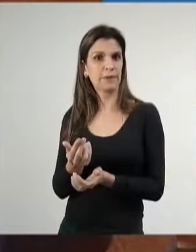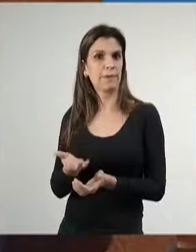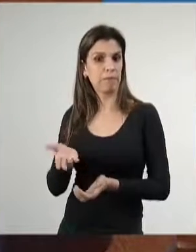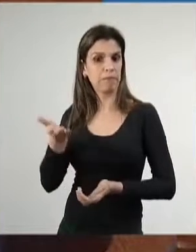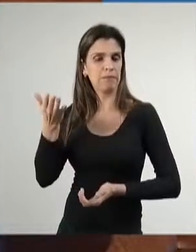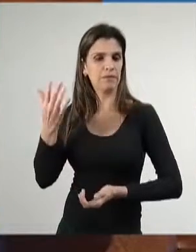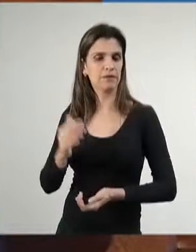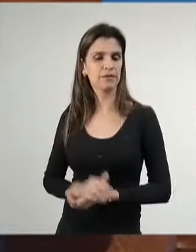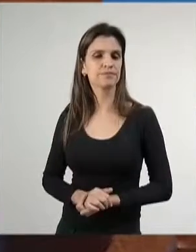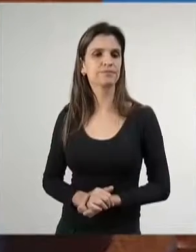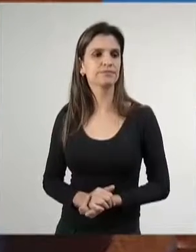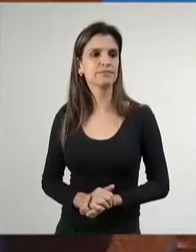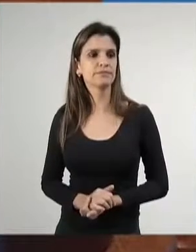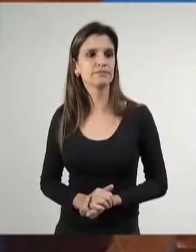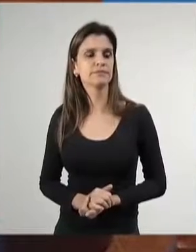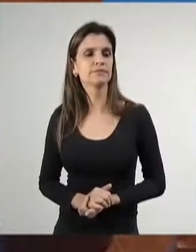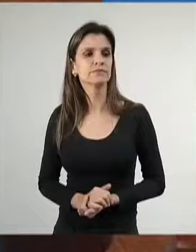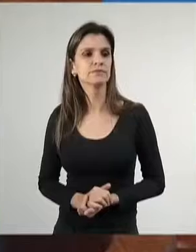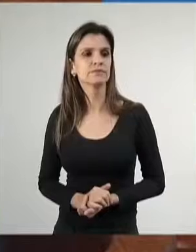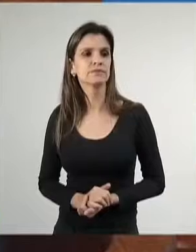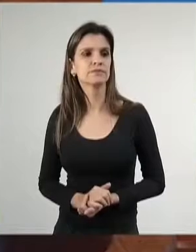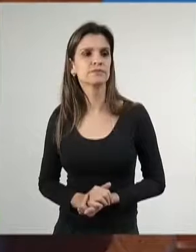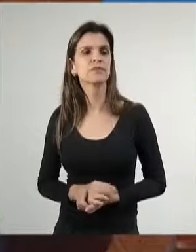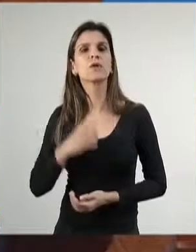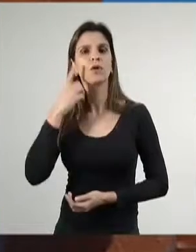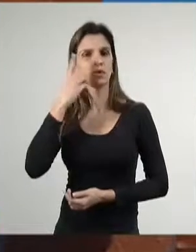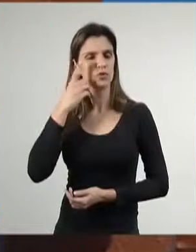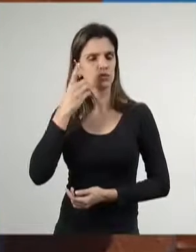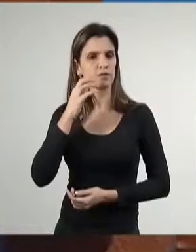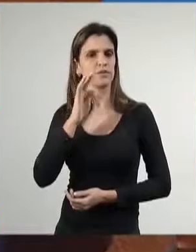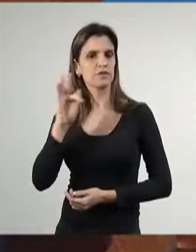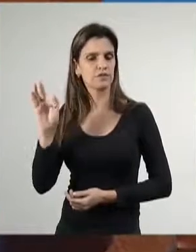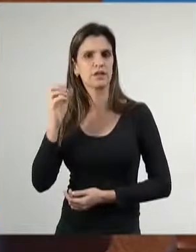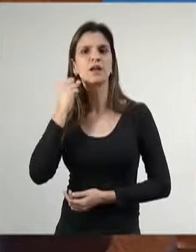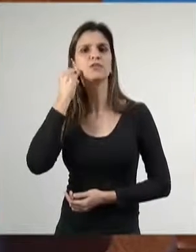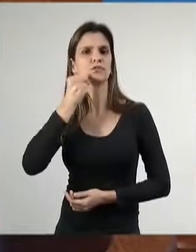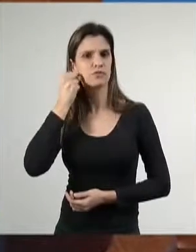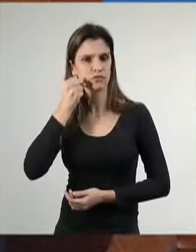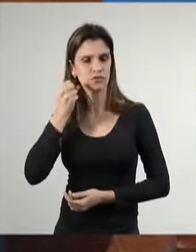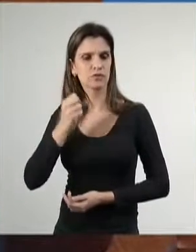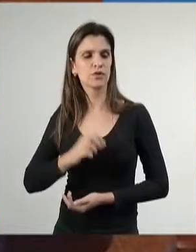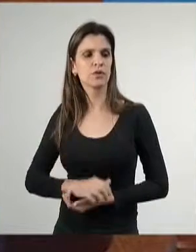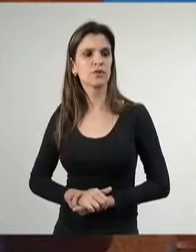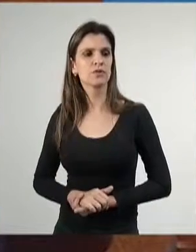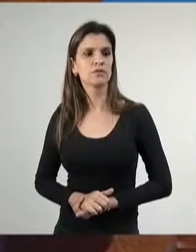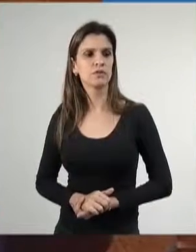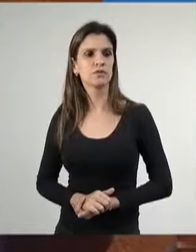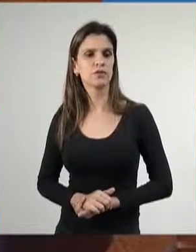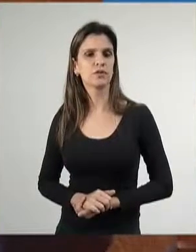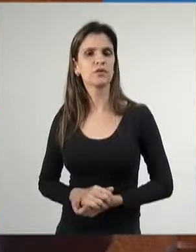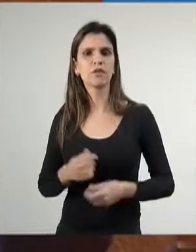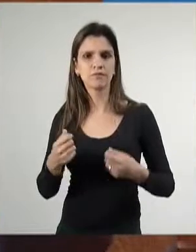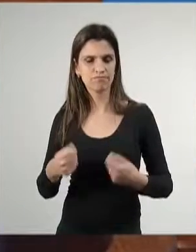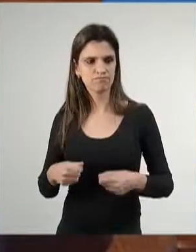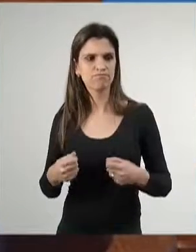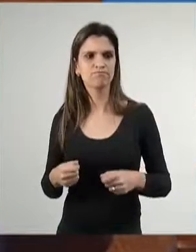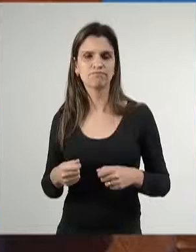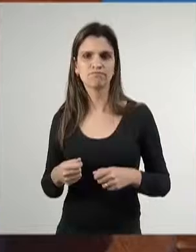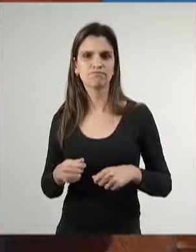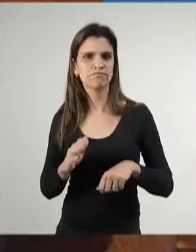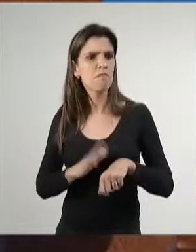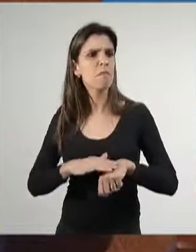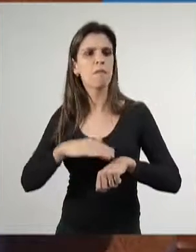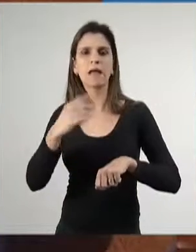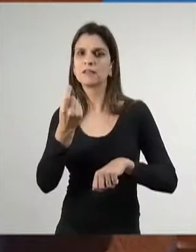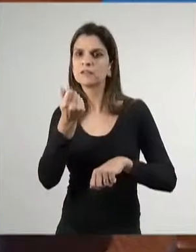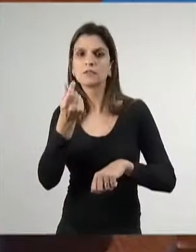os legisladores congressistas, os nossos deputados federais e senadores, têm que aumentar cada vez mais o valor